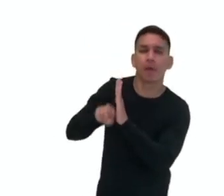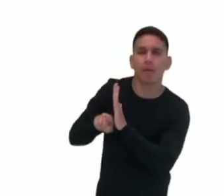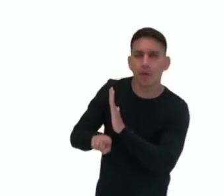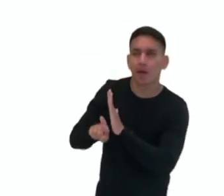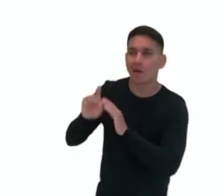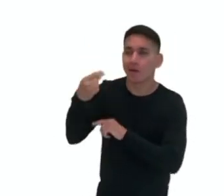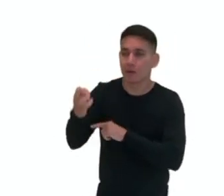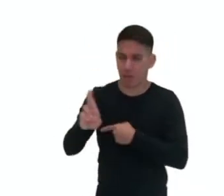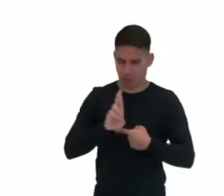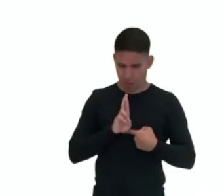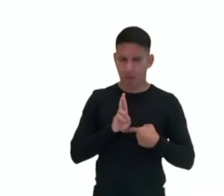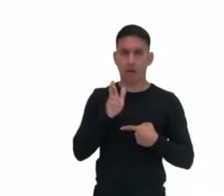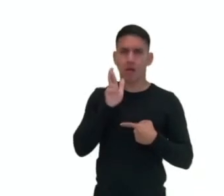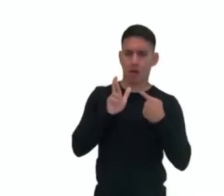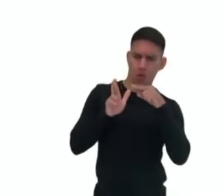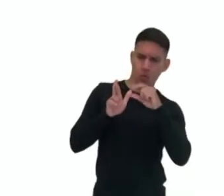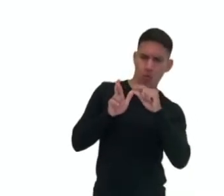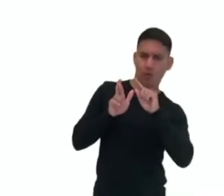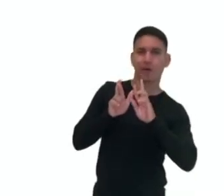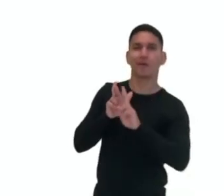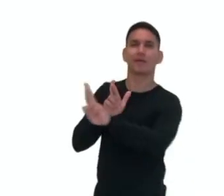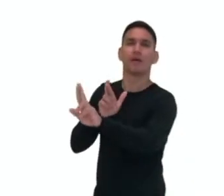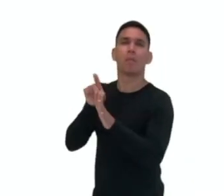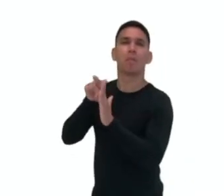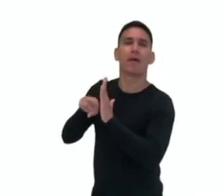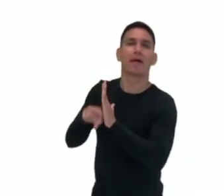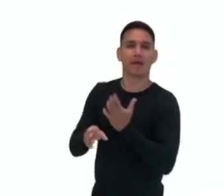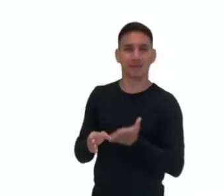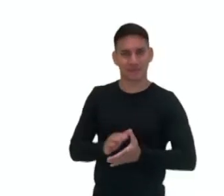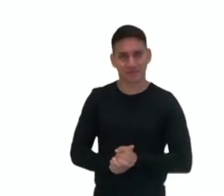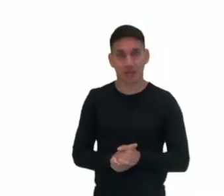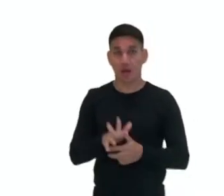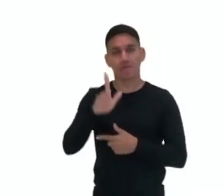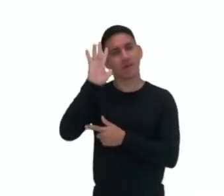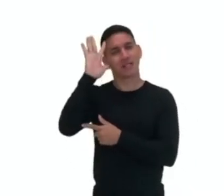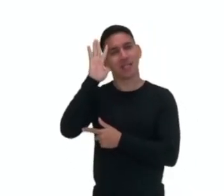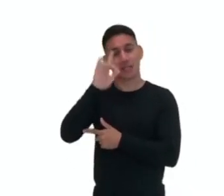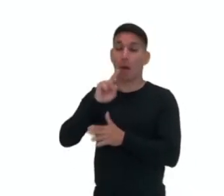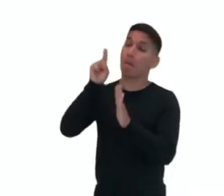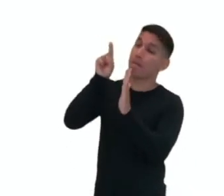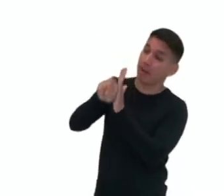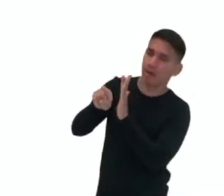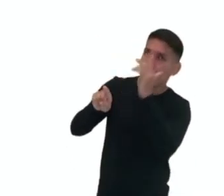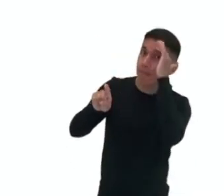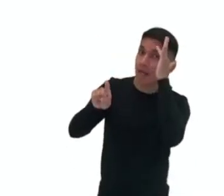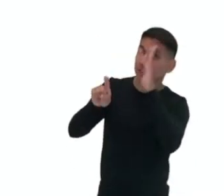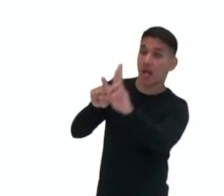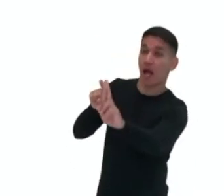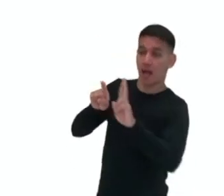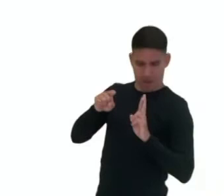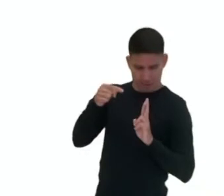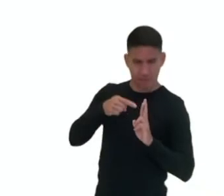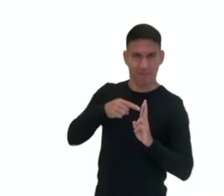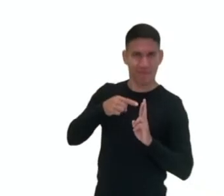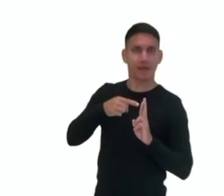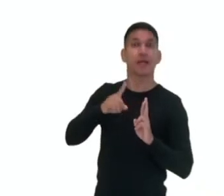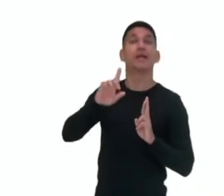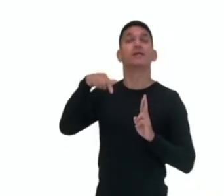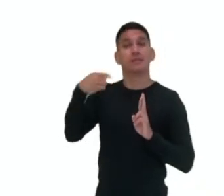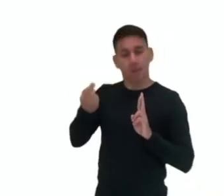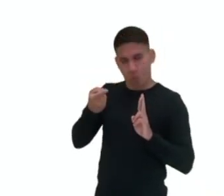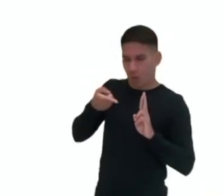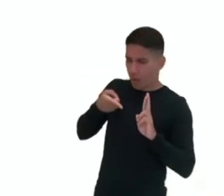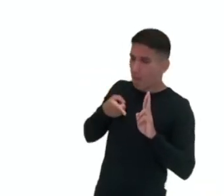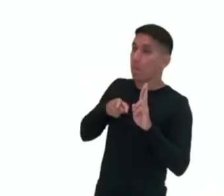dada. Então, veja, você vai imaginar a pergunta, a resposta, e daí o que você vai fazer também? Ó? A